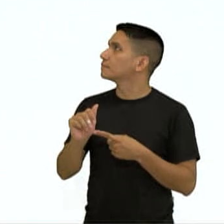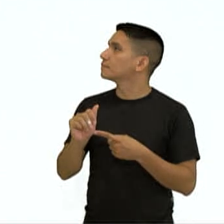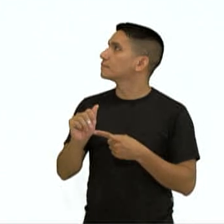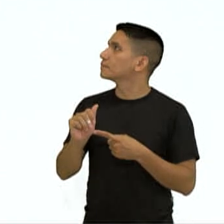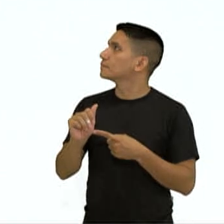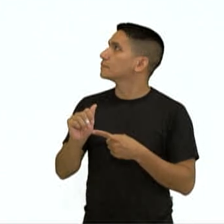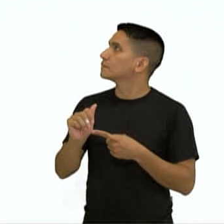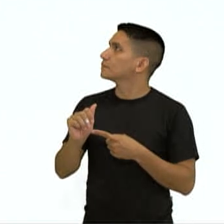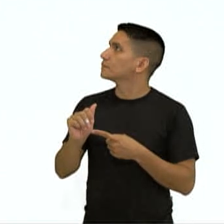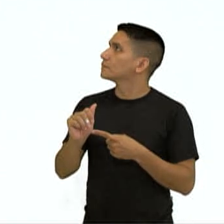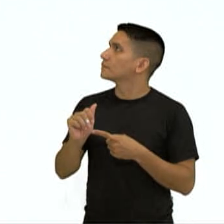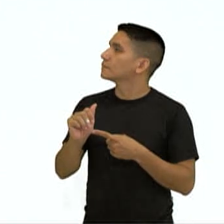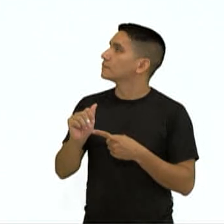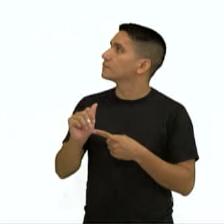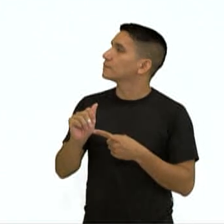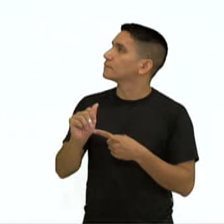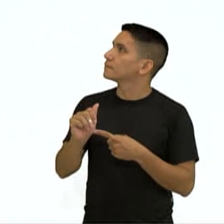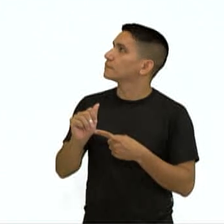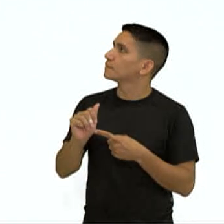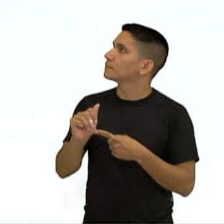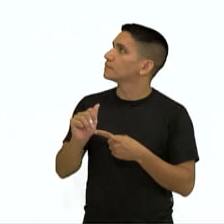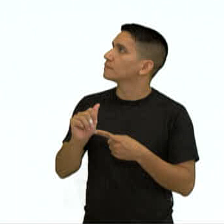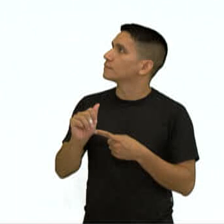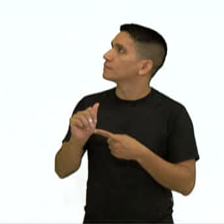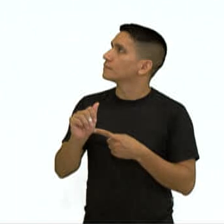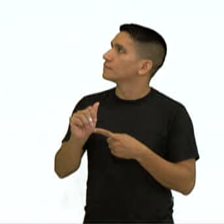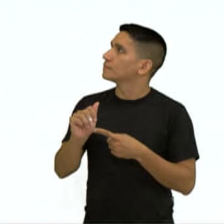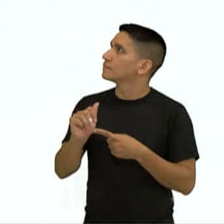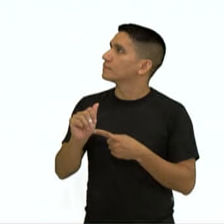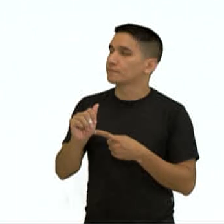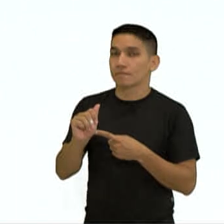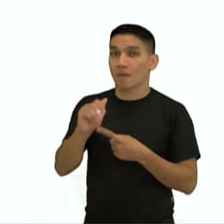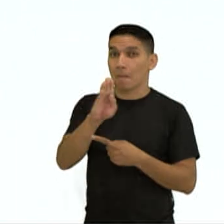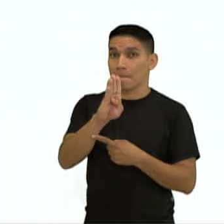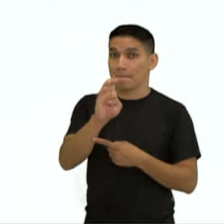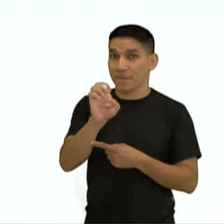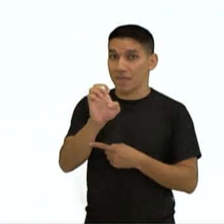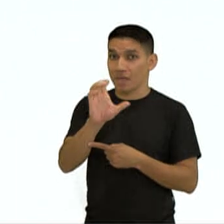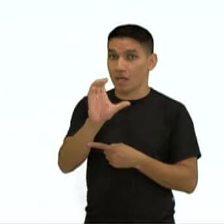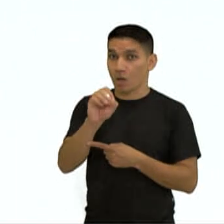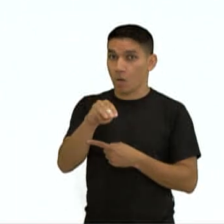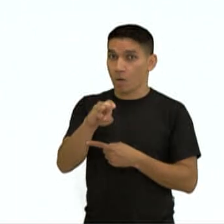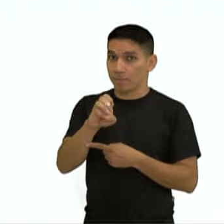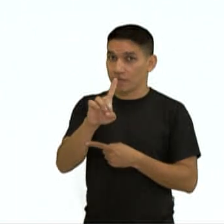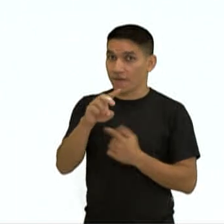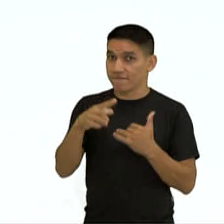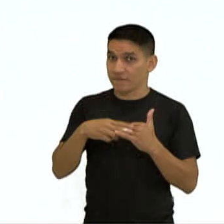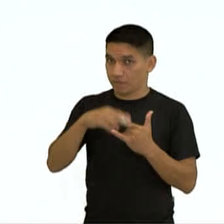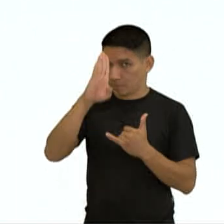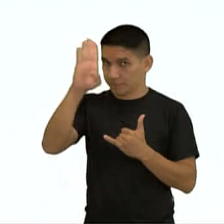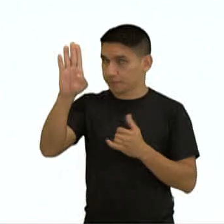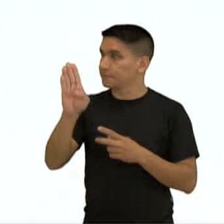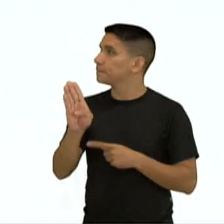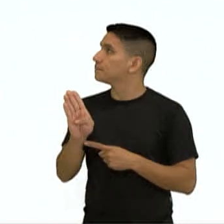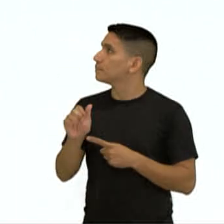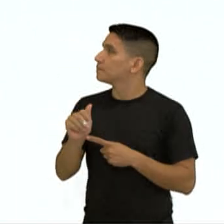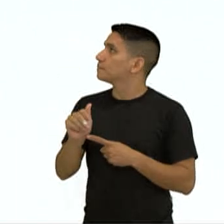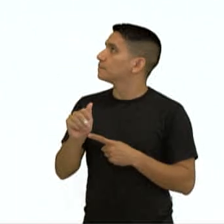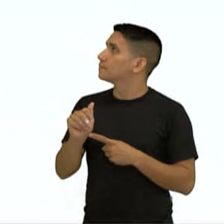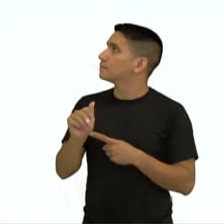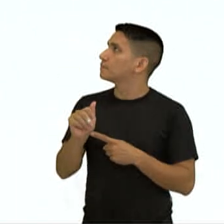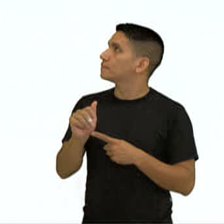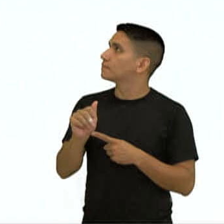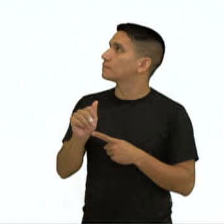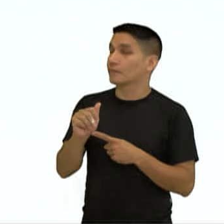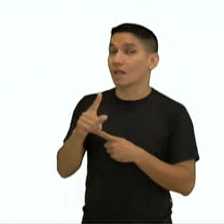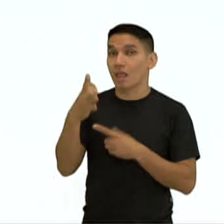immense biodiversity, the Pantanal become, é o verbo principal, a top Brazil travel destination for ecotourism.